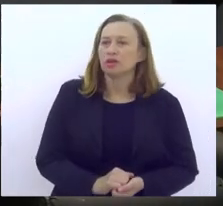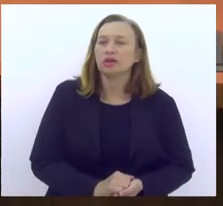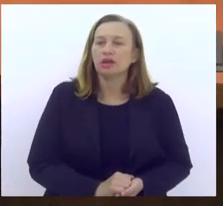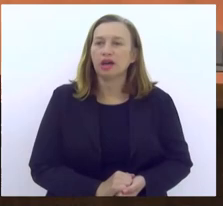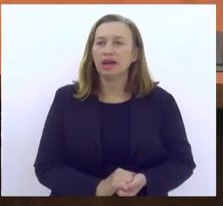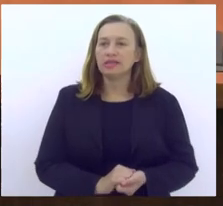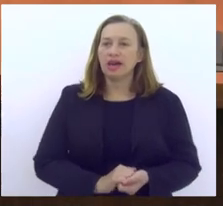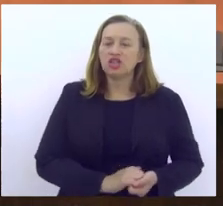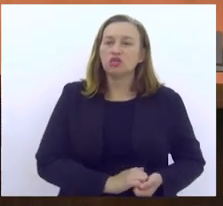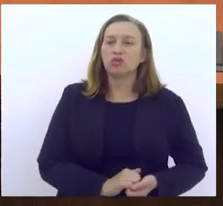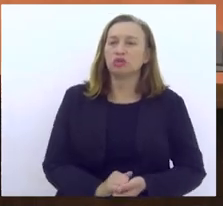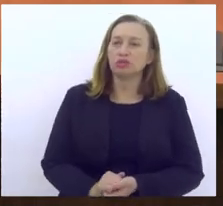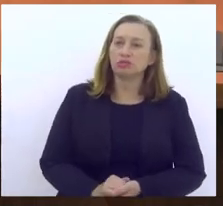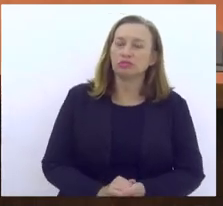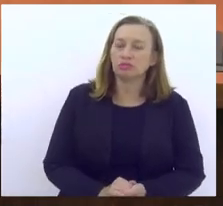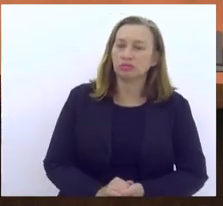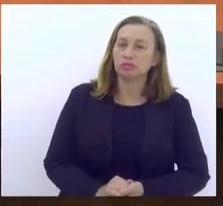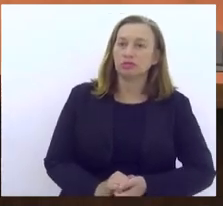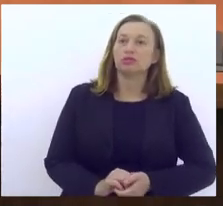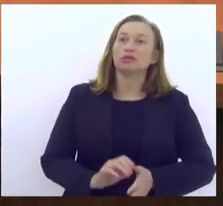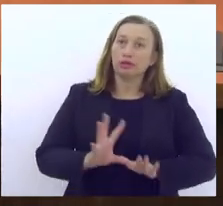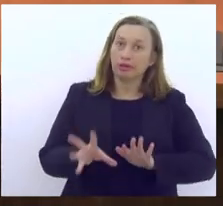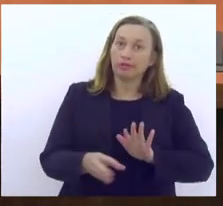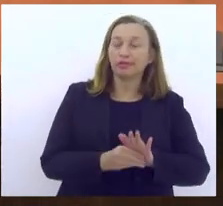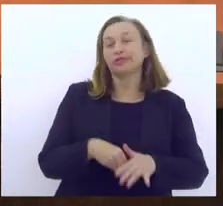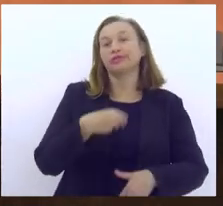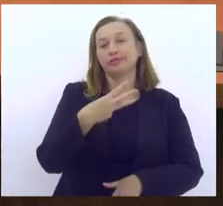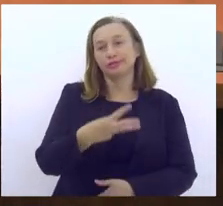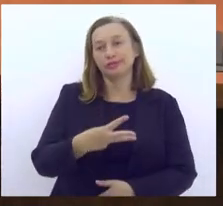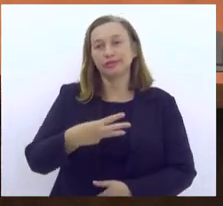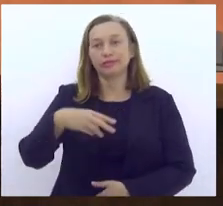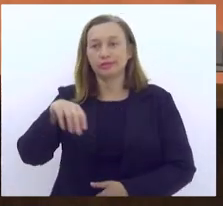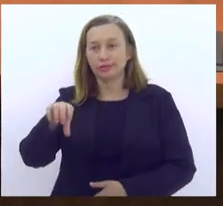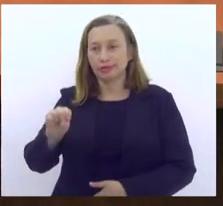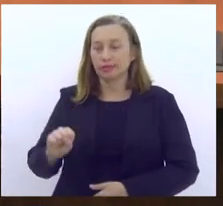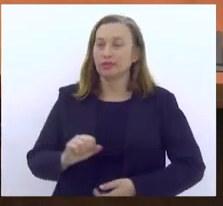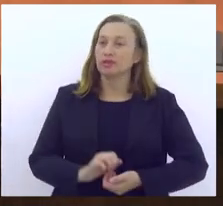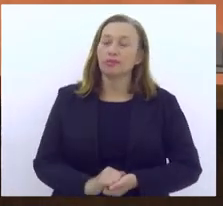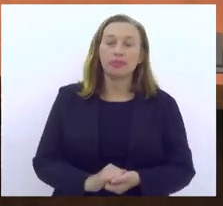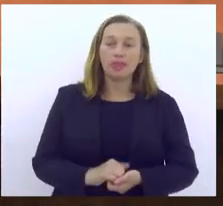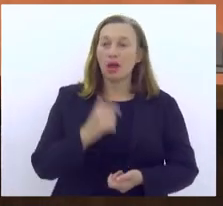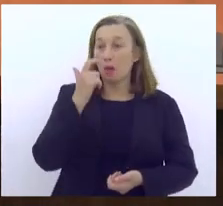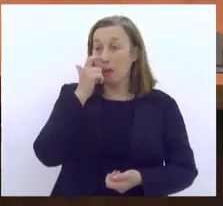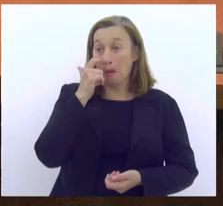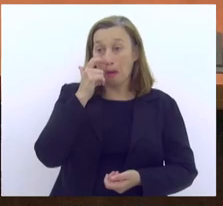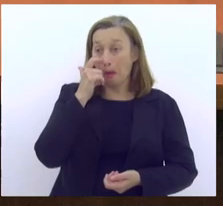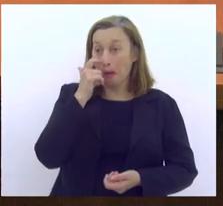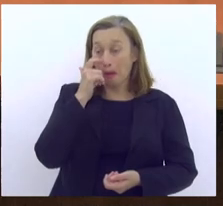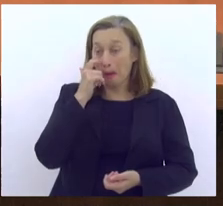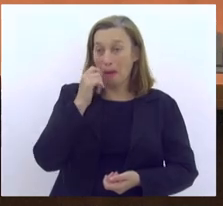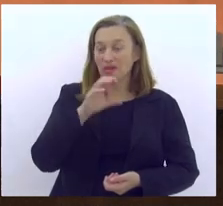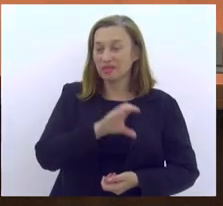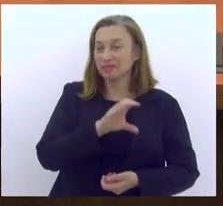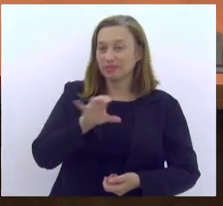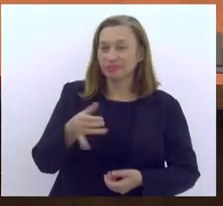rejeitando a emenda 38. Eu vou encaminhar por escrito depois para a secretaria, acompanhando o parecer da CCJ com a